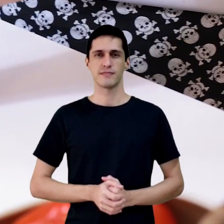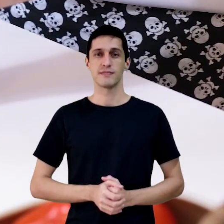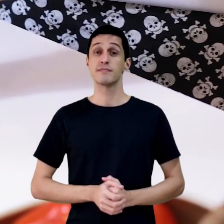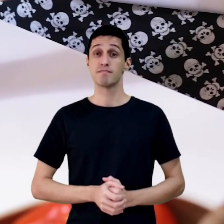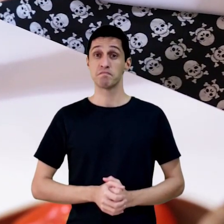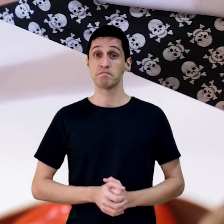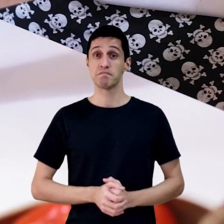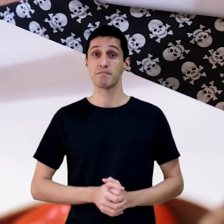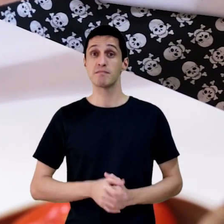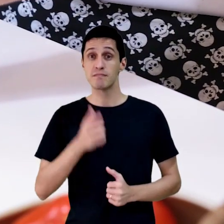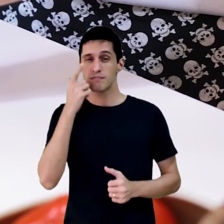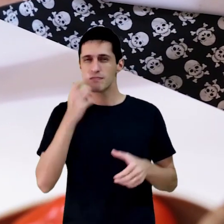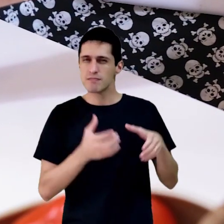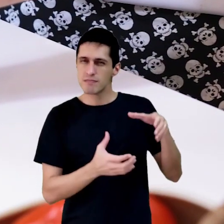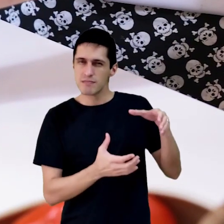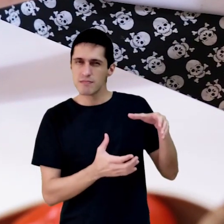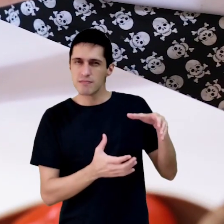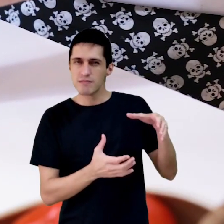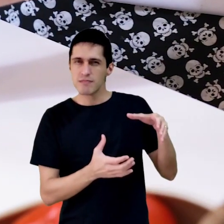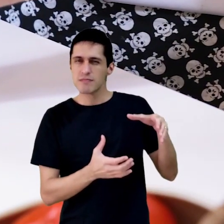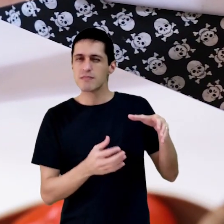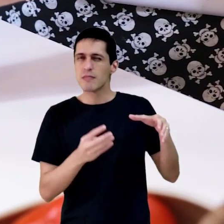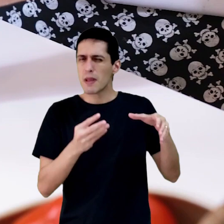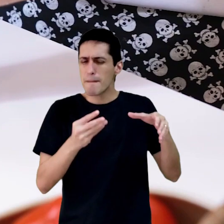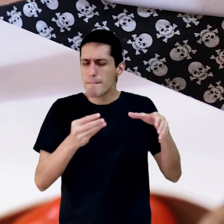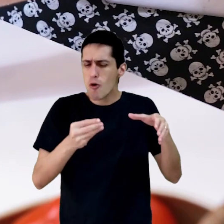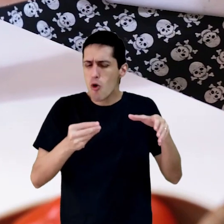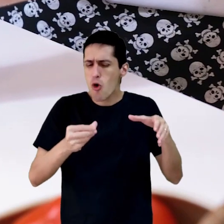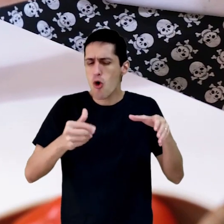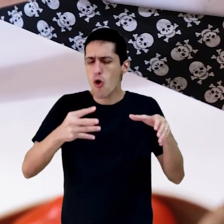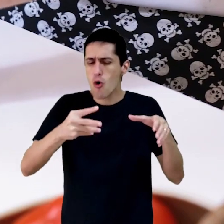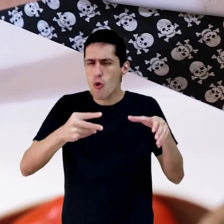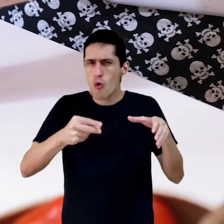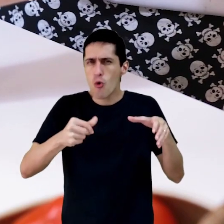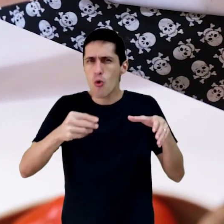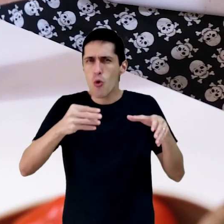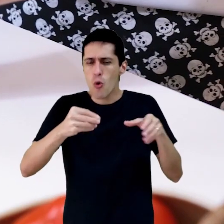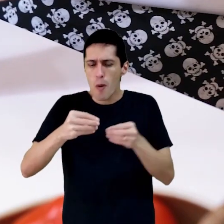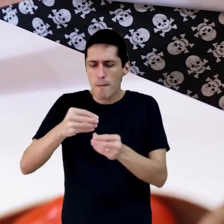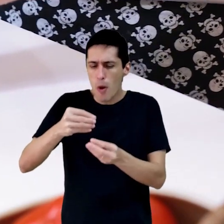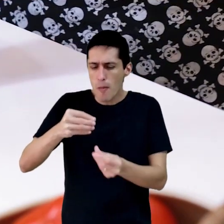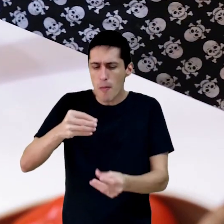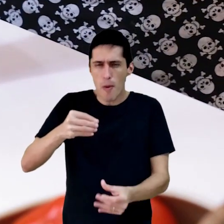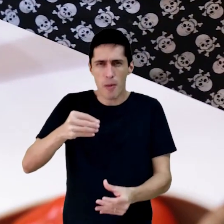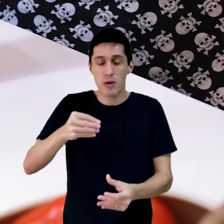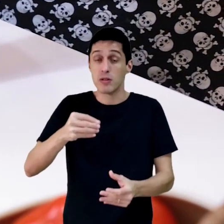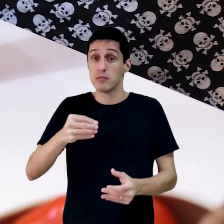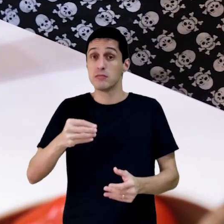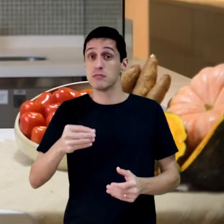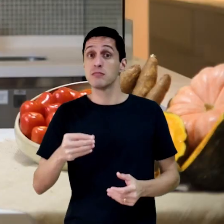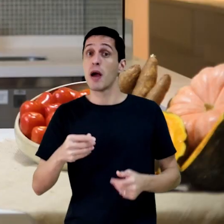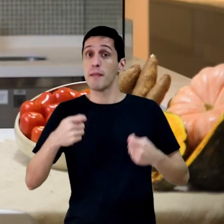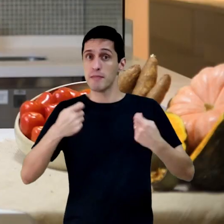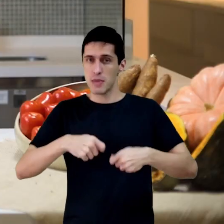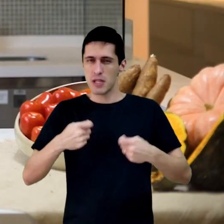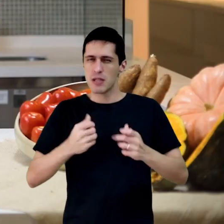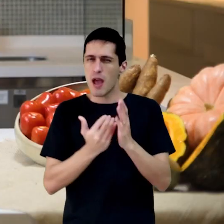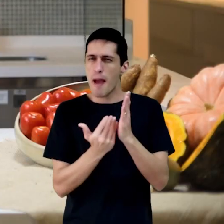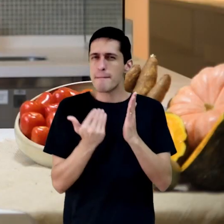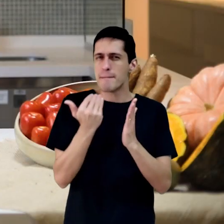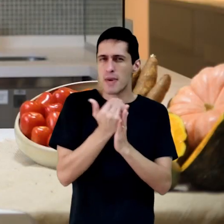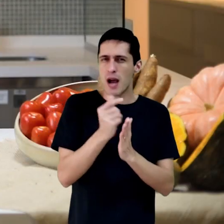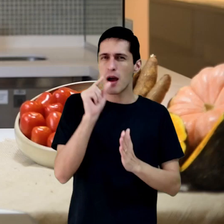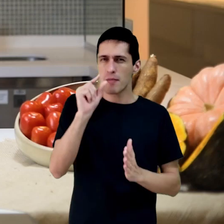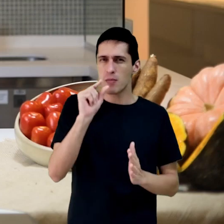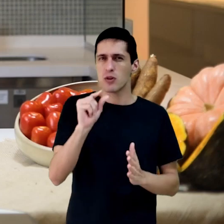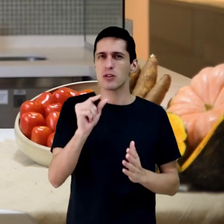E aí, ó, ela ainda tá dando uma espatifada aqui, ó, não. Não tá bem homogêneo. Então, mais um pouquinho